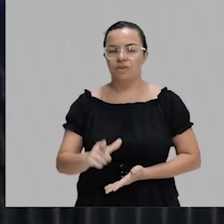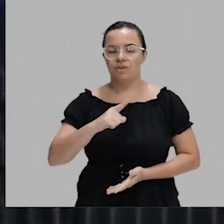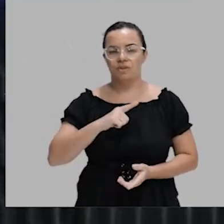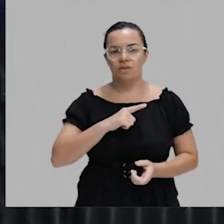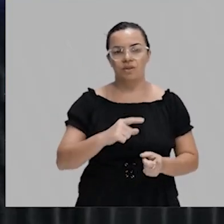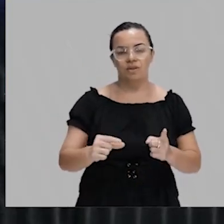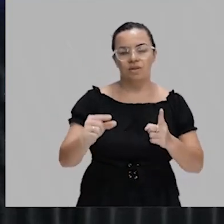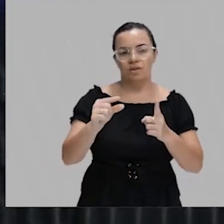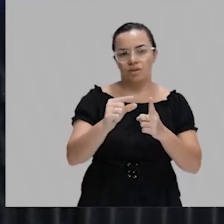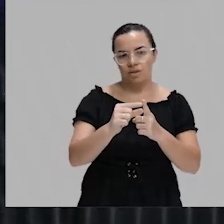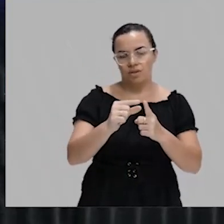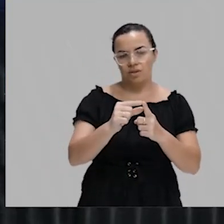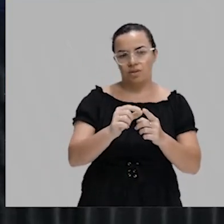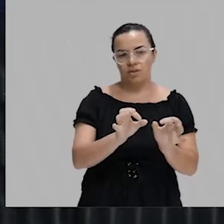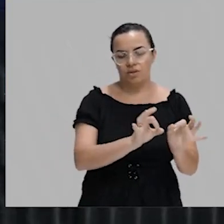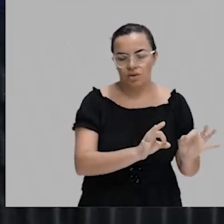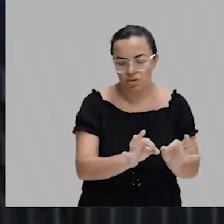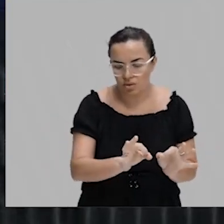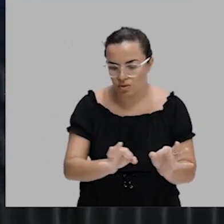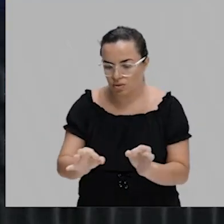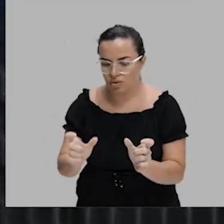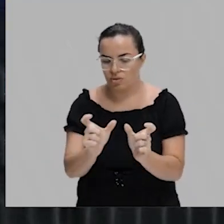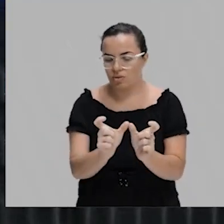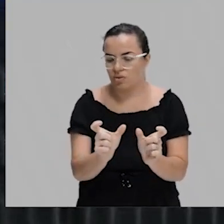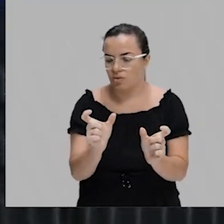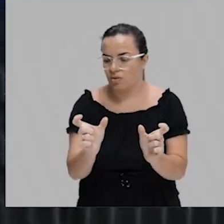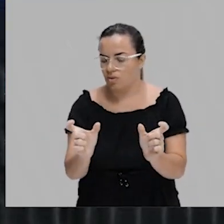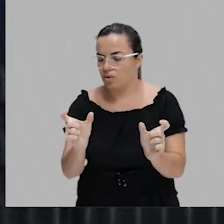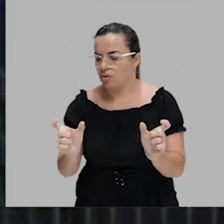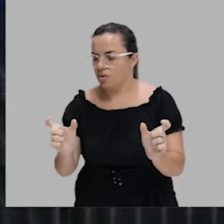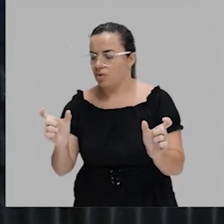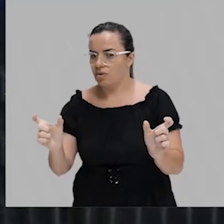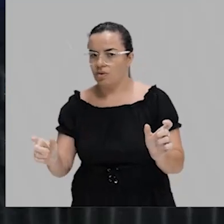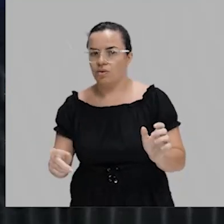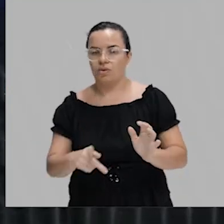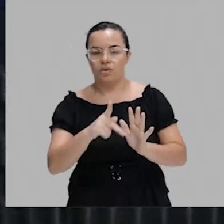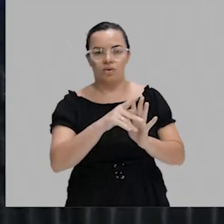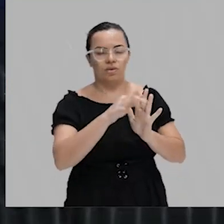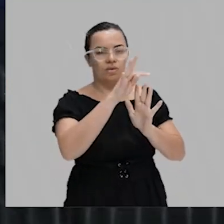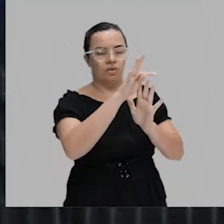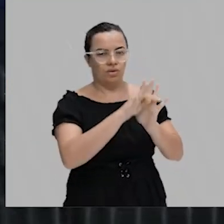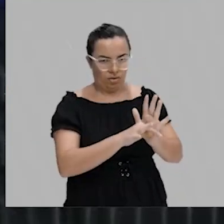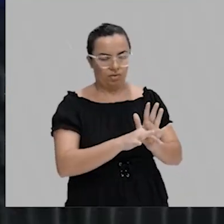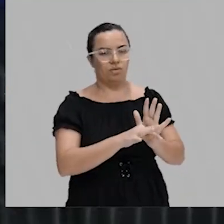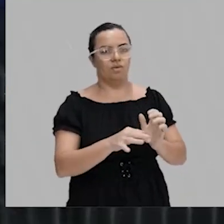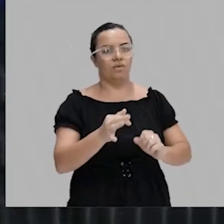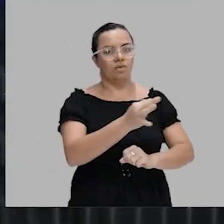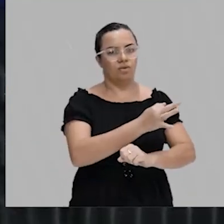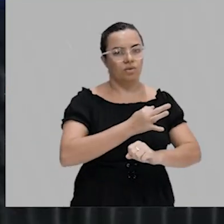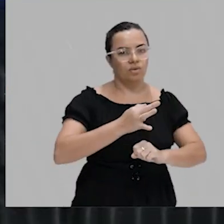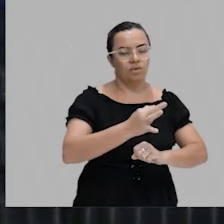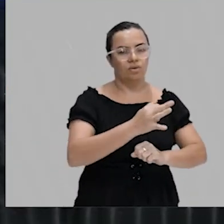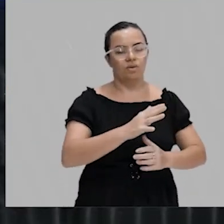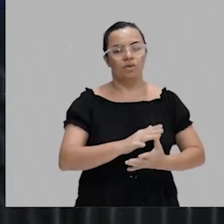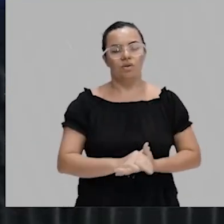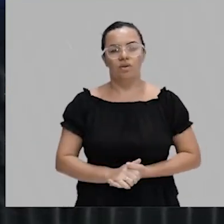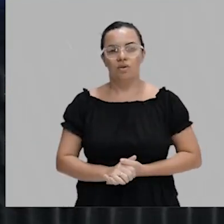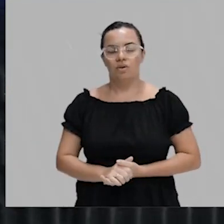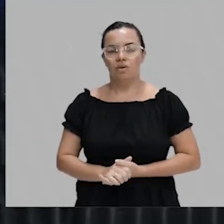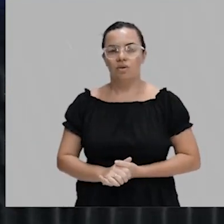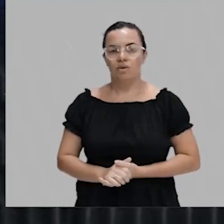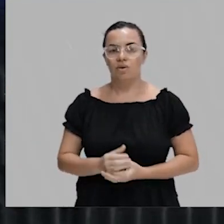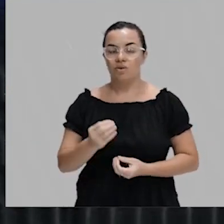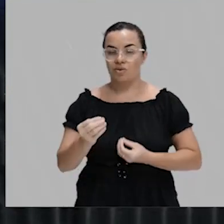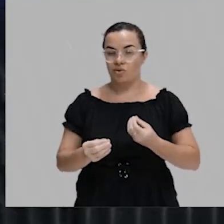que nós temos que arrumar na hora, claro, de uma situação formal. Como diz a